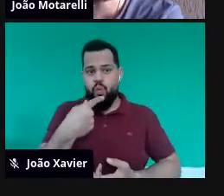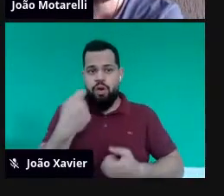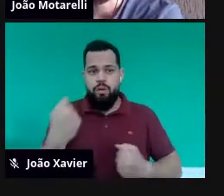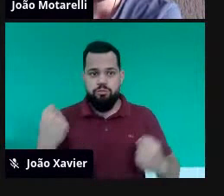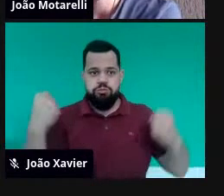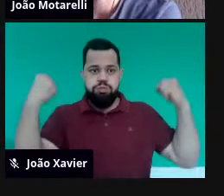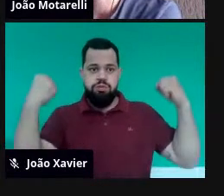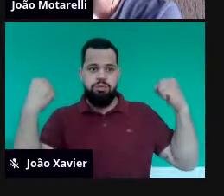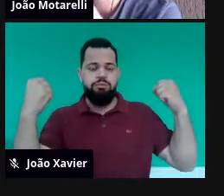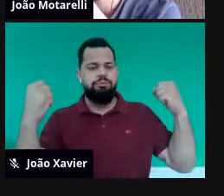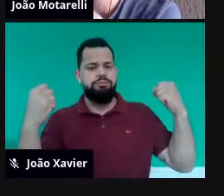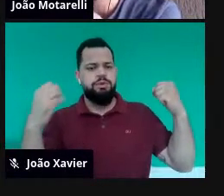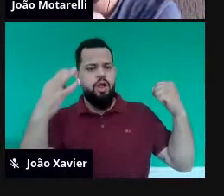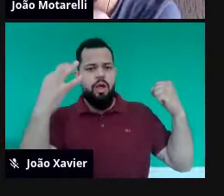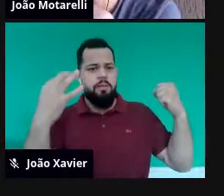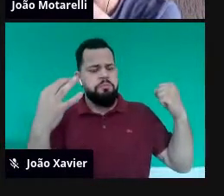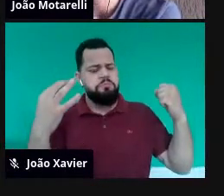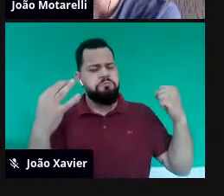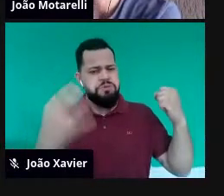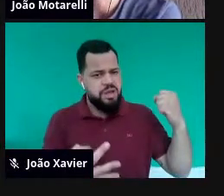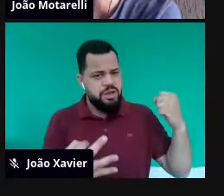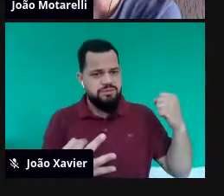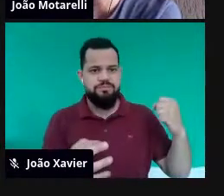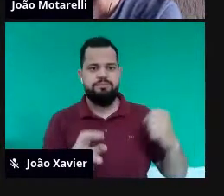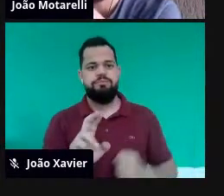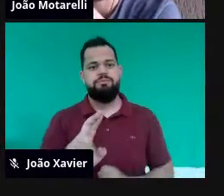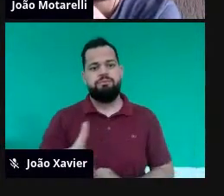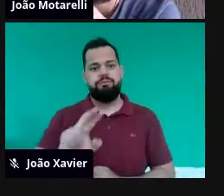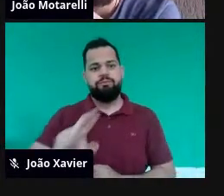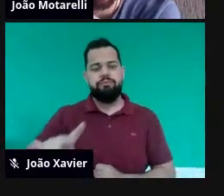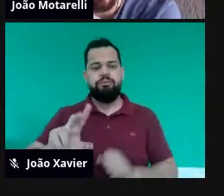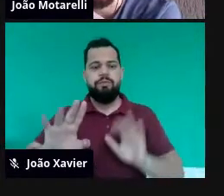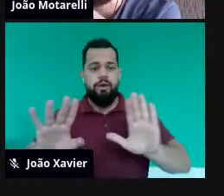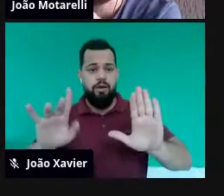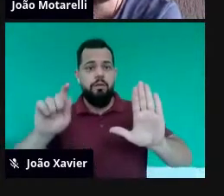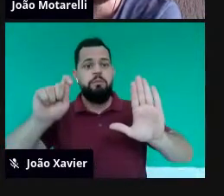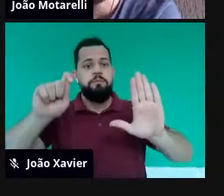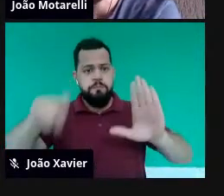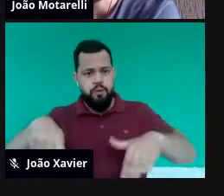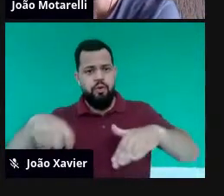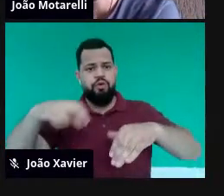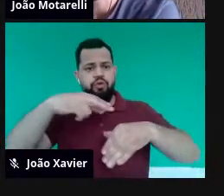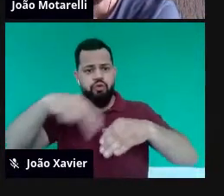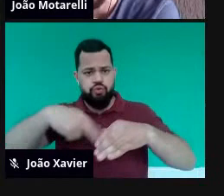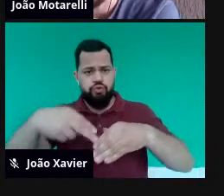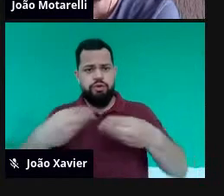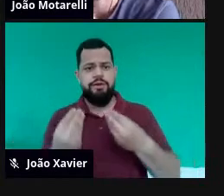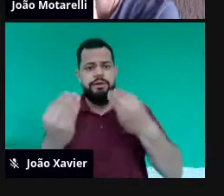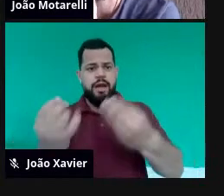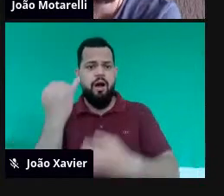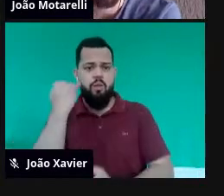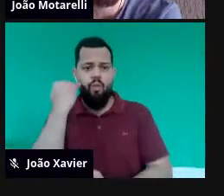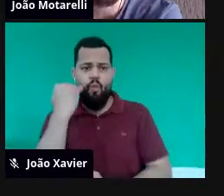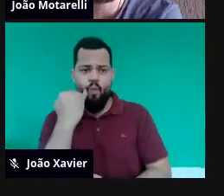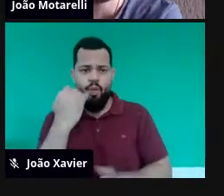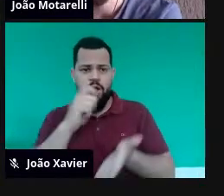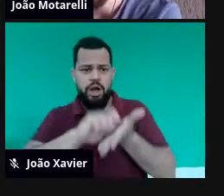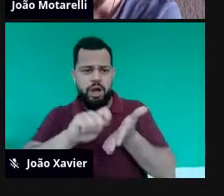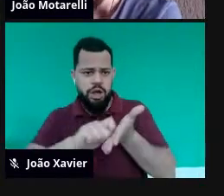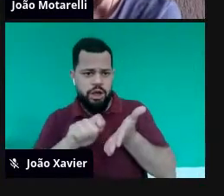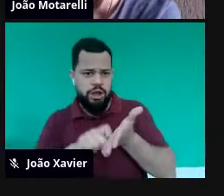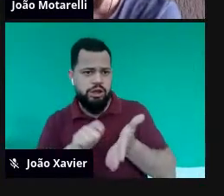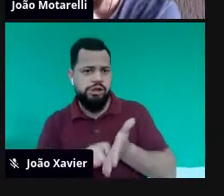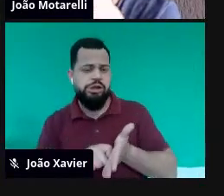Por quê? Porque, apesar da gente poder ter essa habilidade de prescrever tanto dieta como